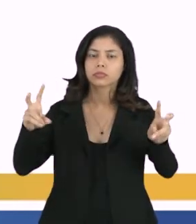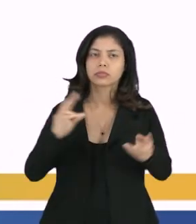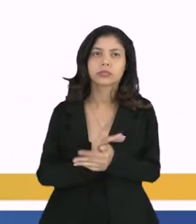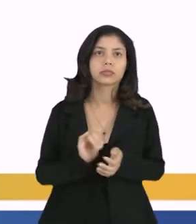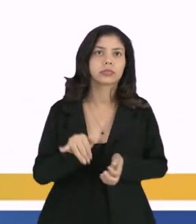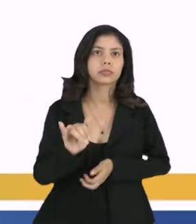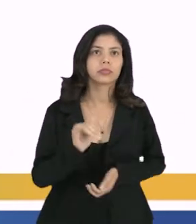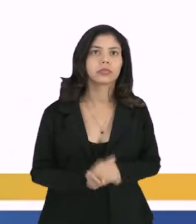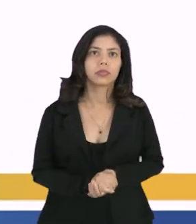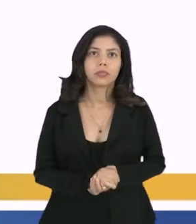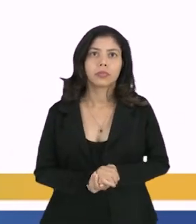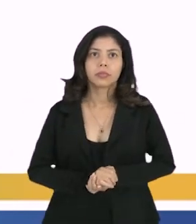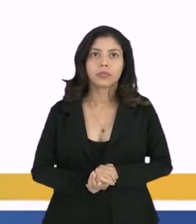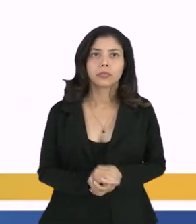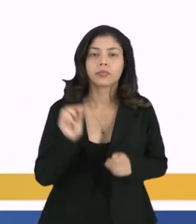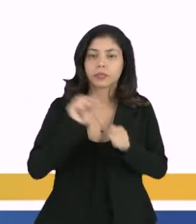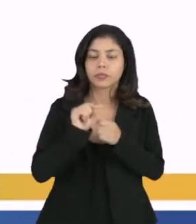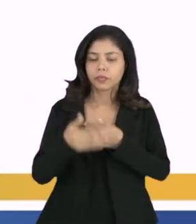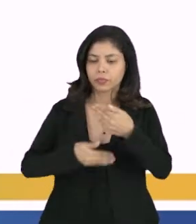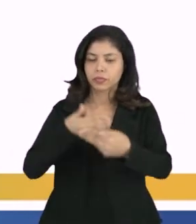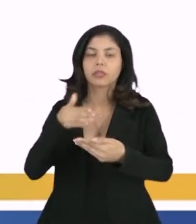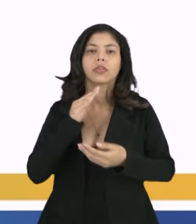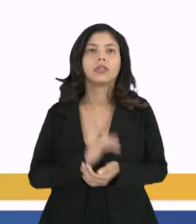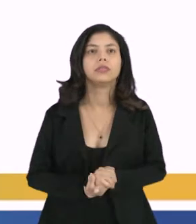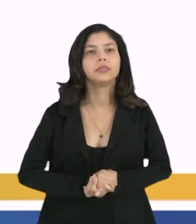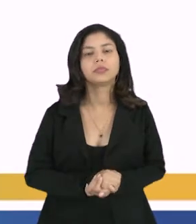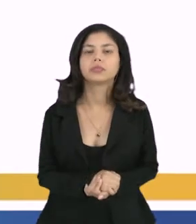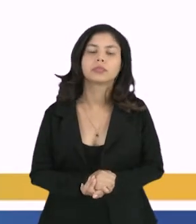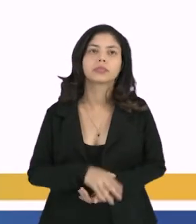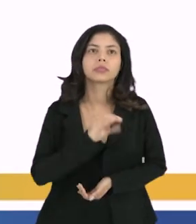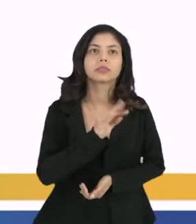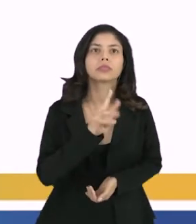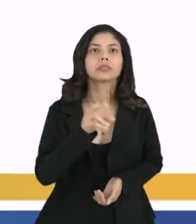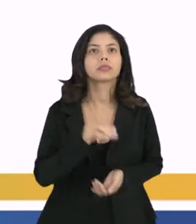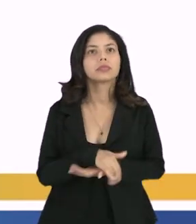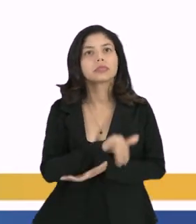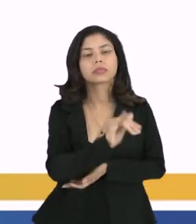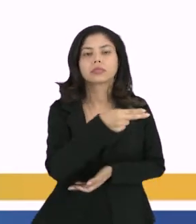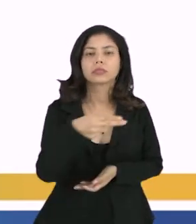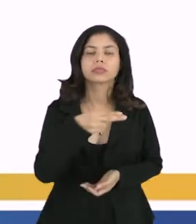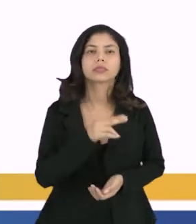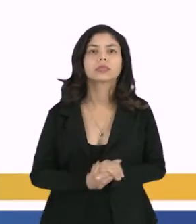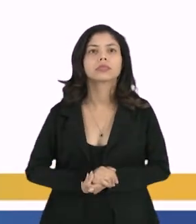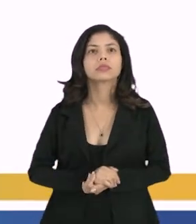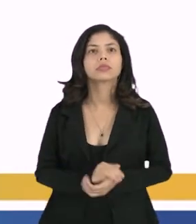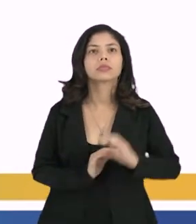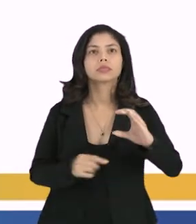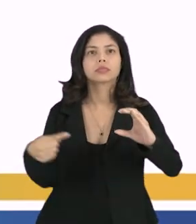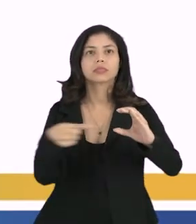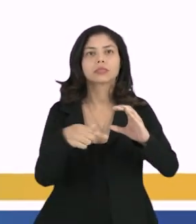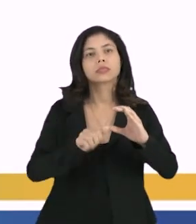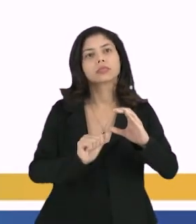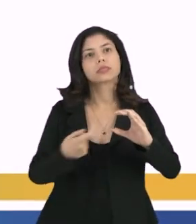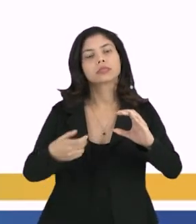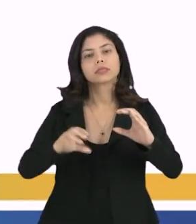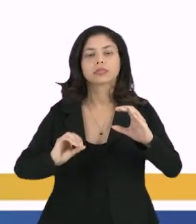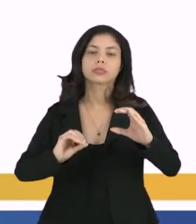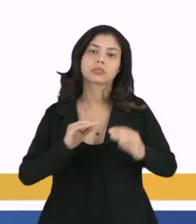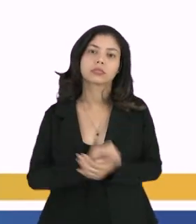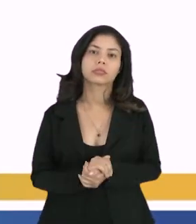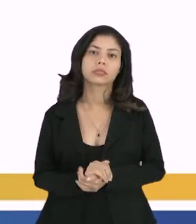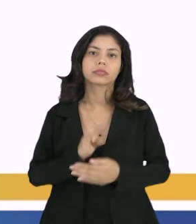y. E aí, quando a gente faz esse processo, nós vamos obter que o valor de y é c